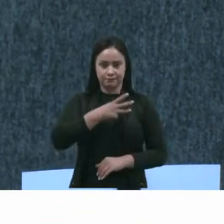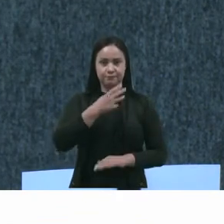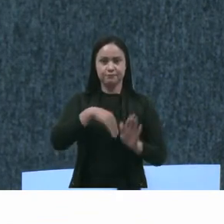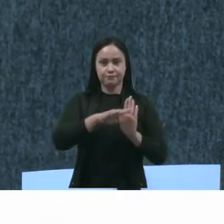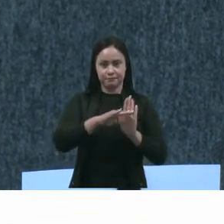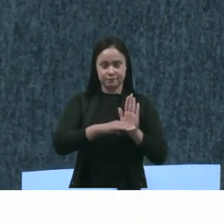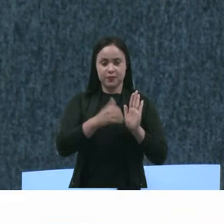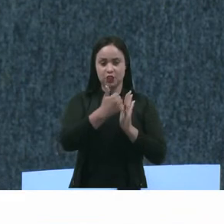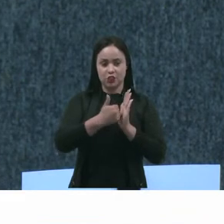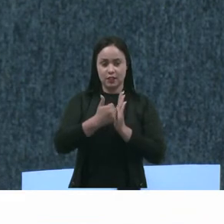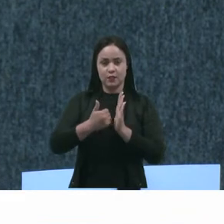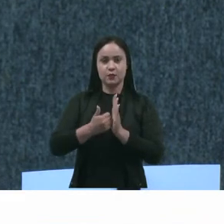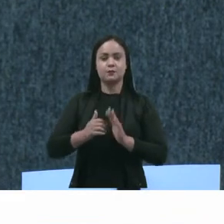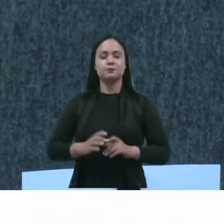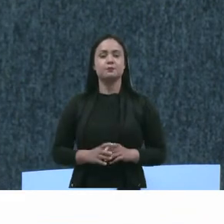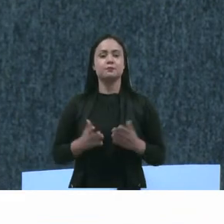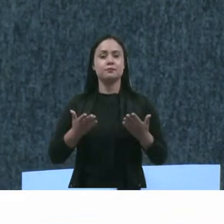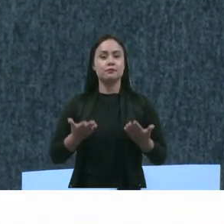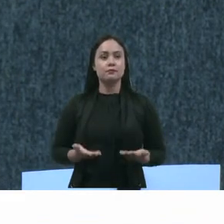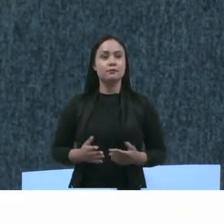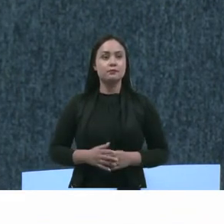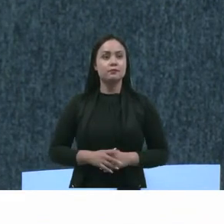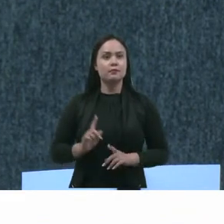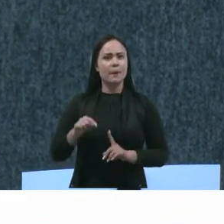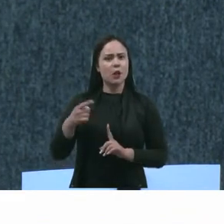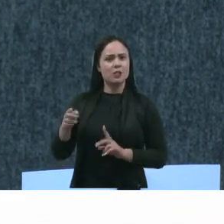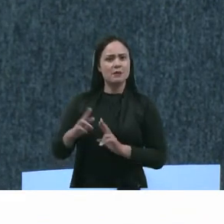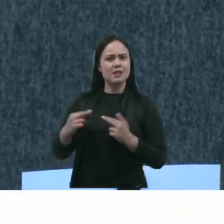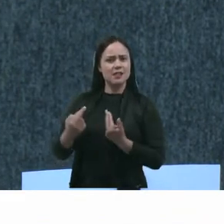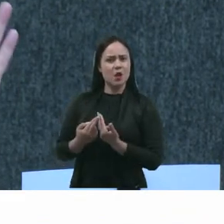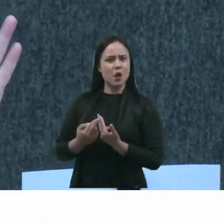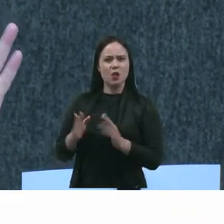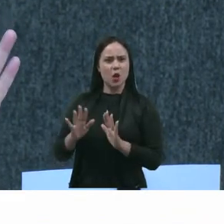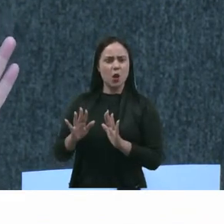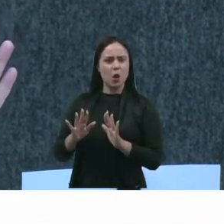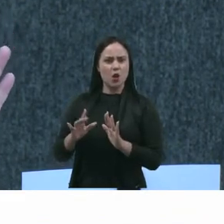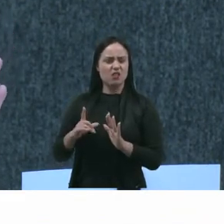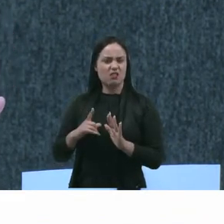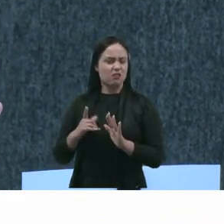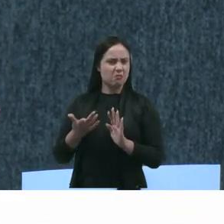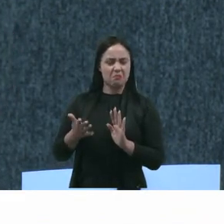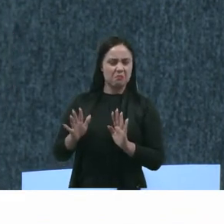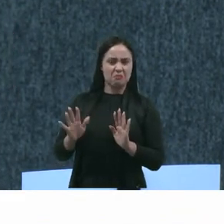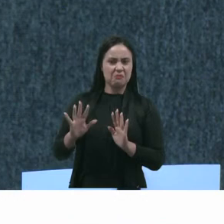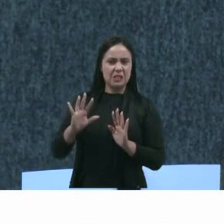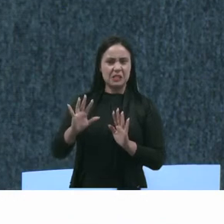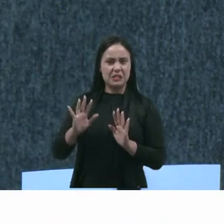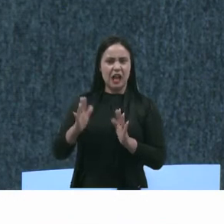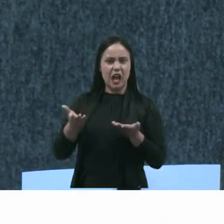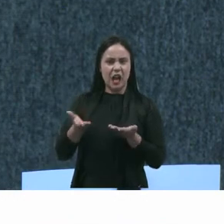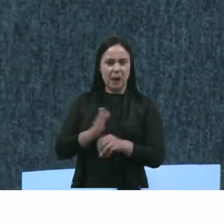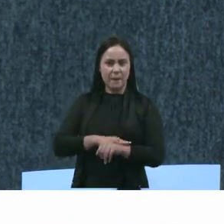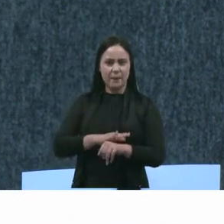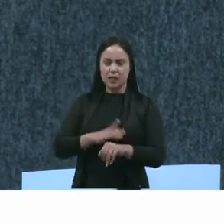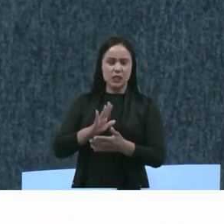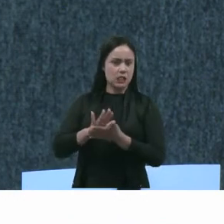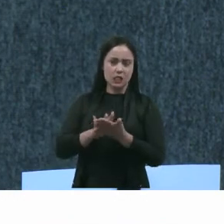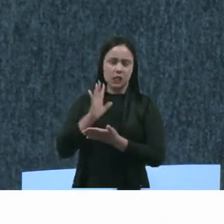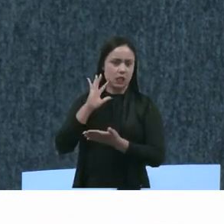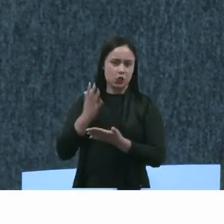estão retirados. Fica esse na próxima sessão ou não? Deixamos por hora assim? Vamos